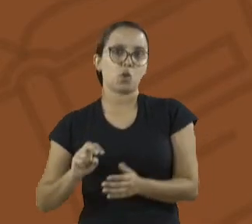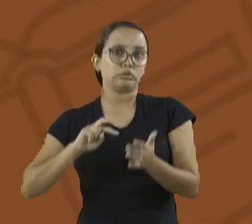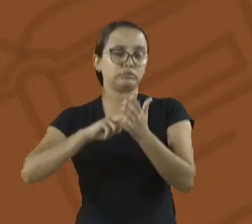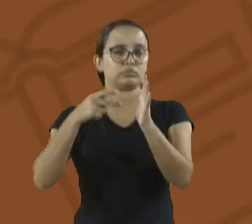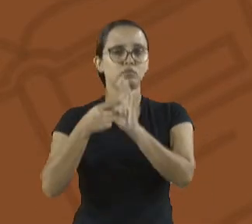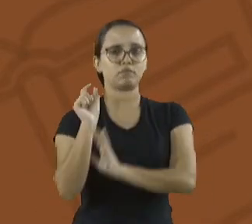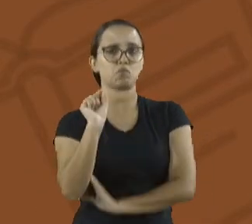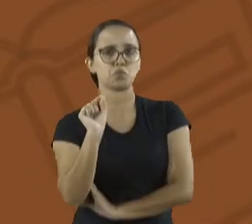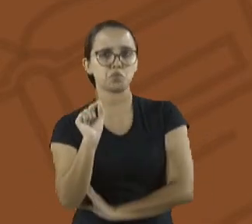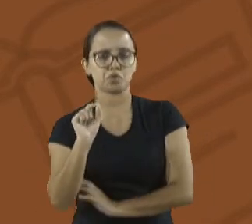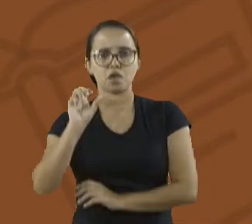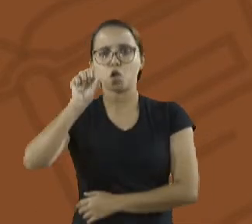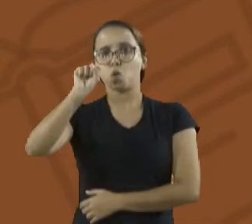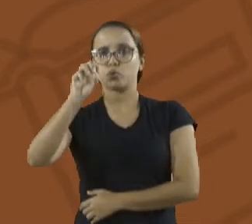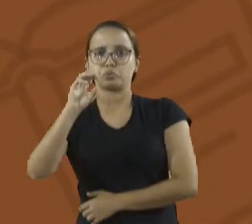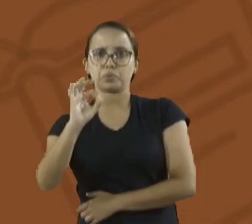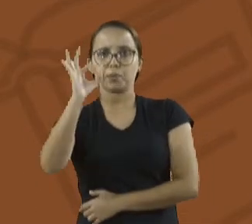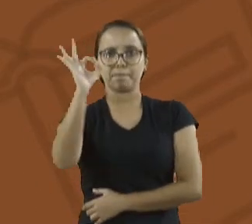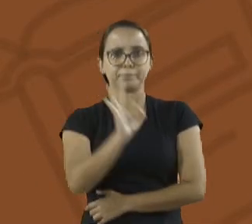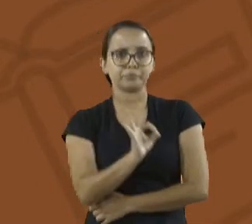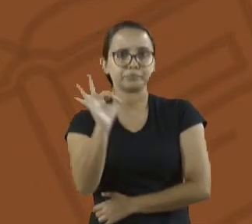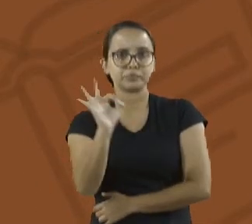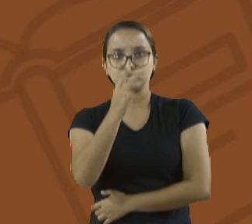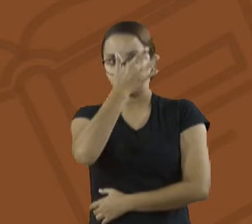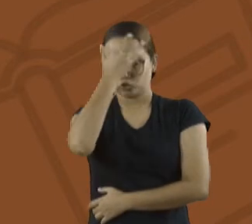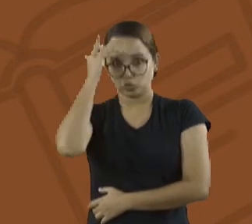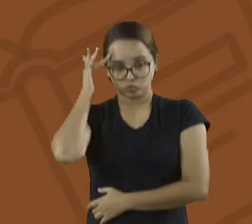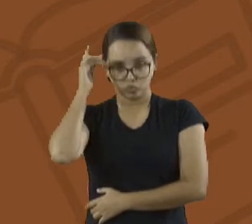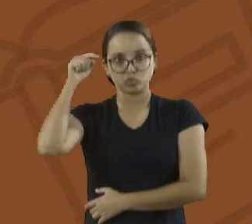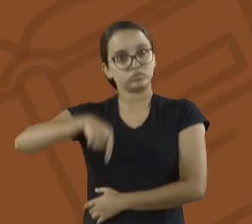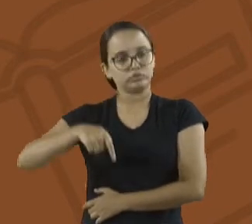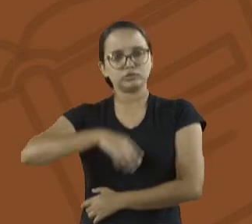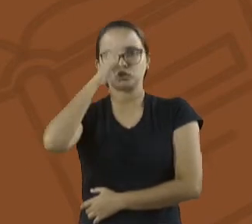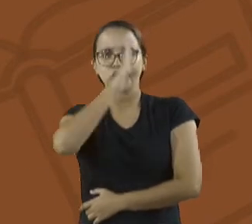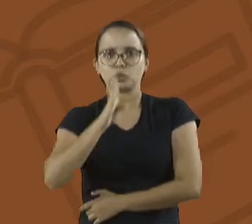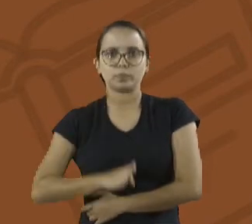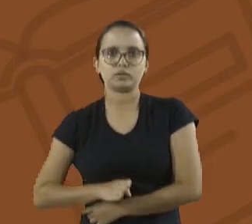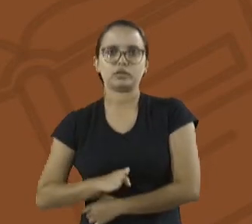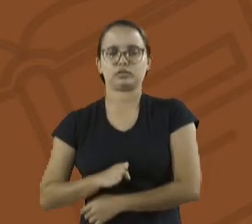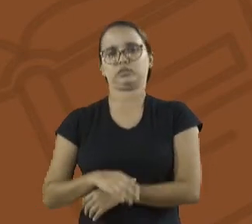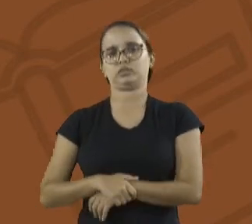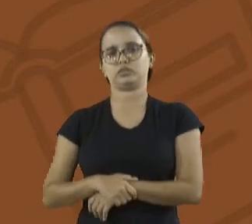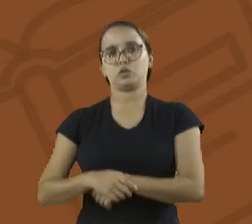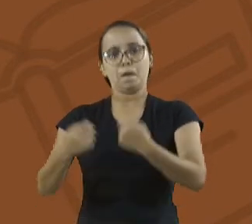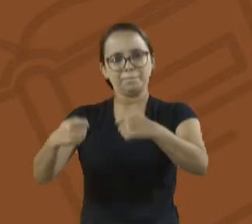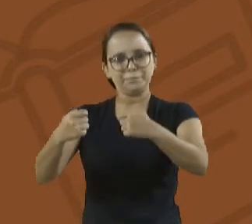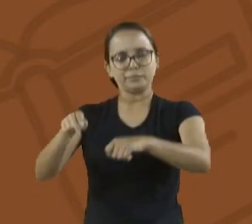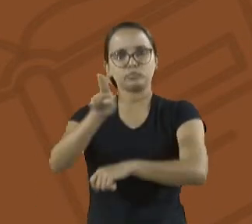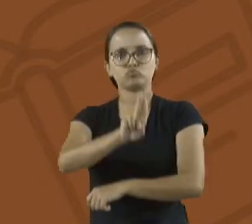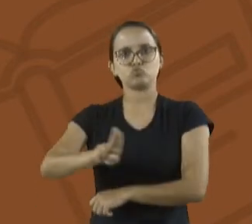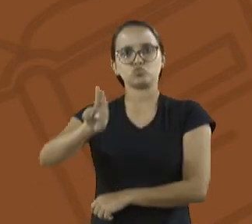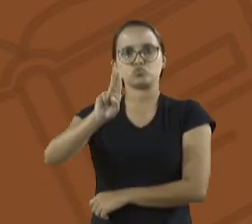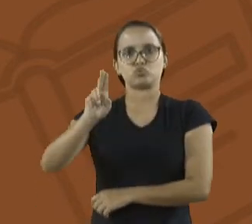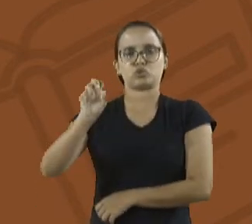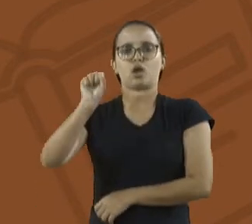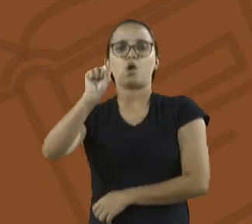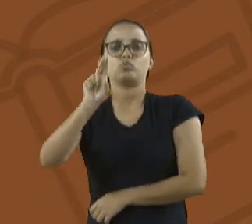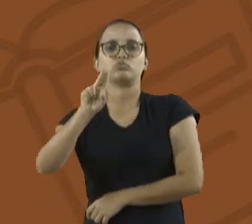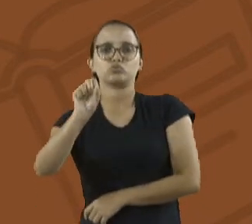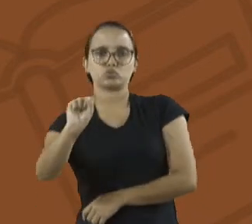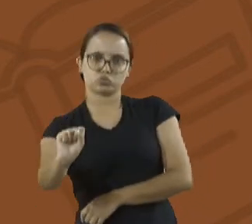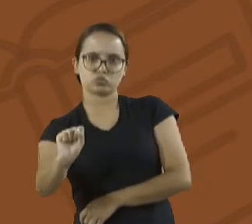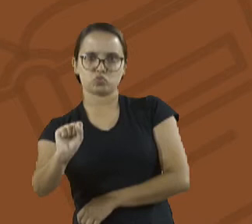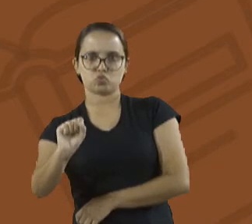80% das pessoas no Brasil, praticamente todas as pessoas dependem do SUS. Dessas, a cada 10